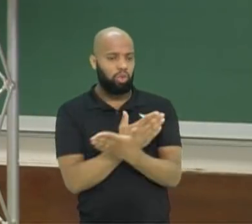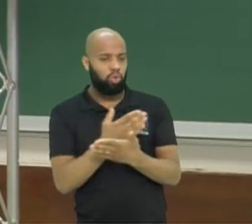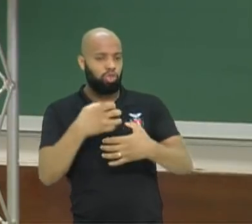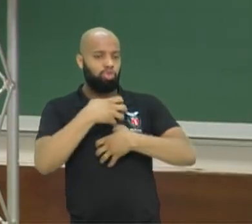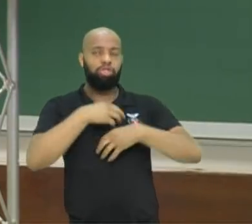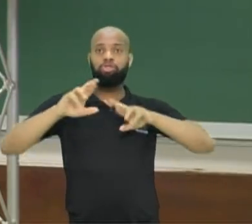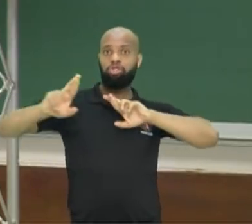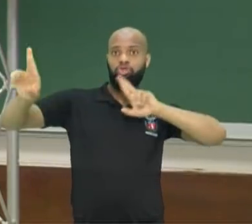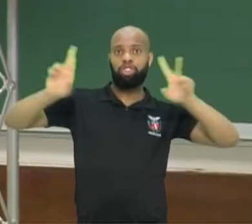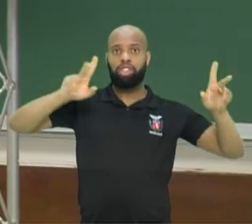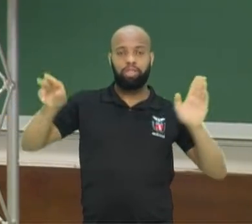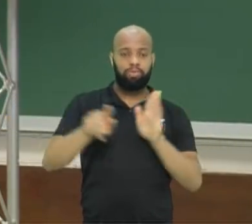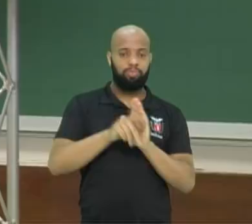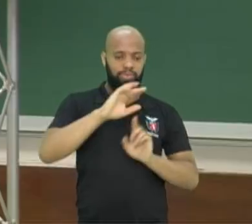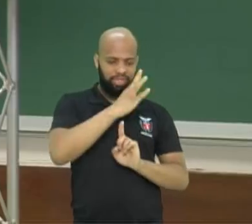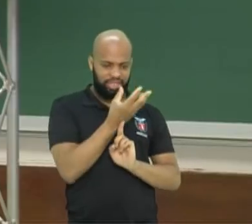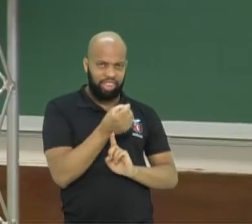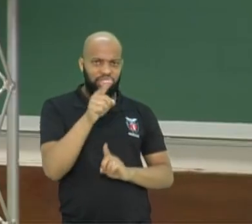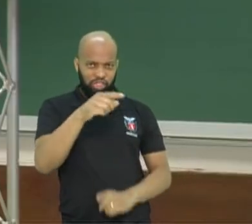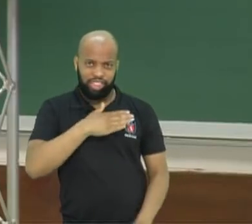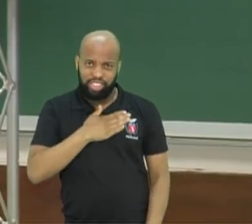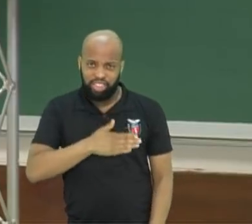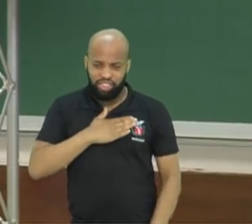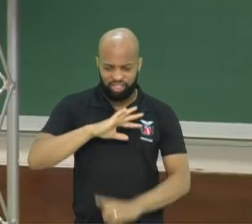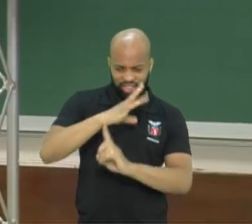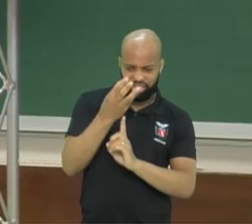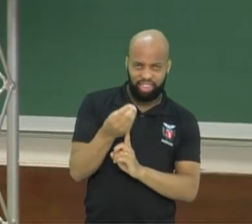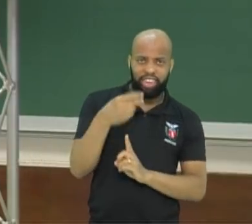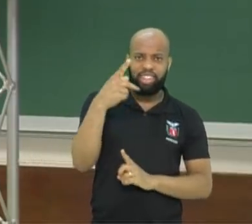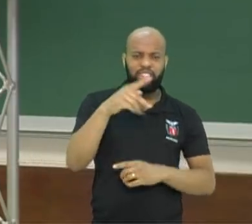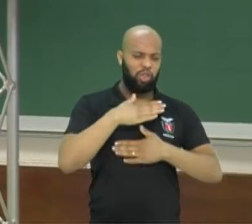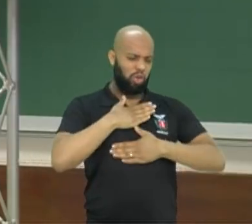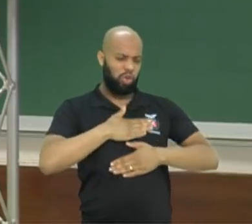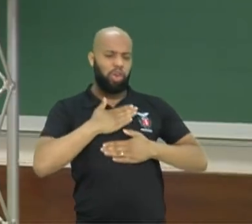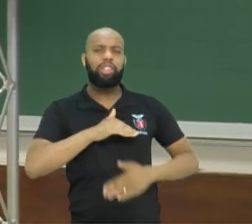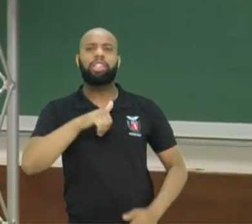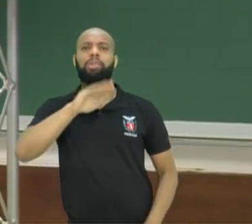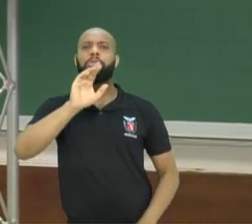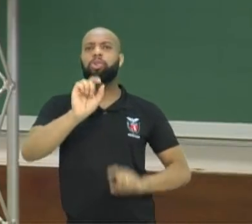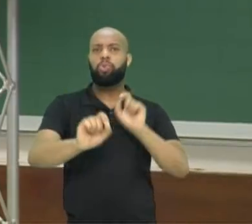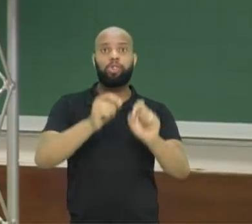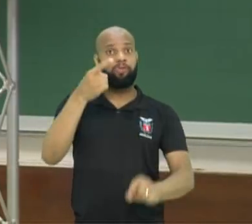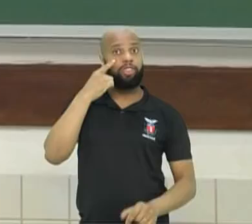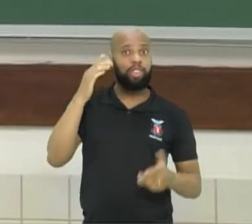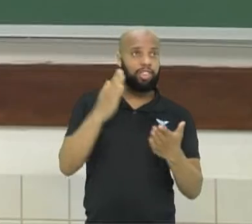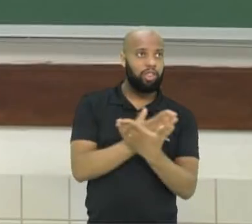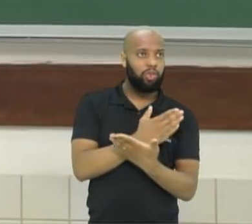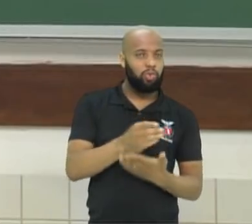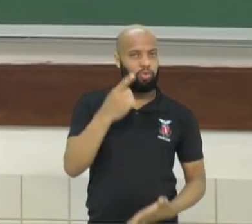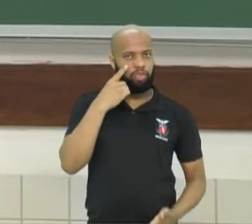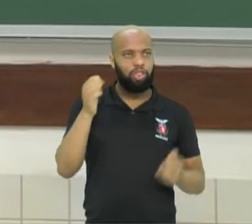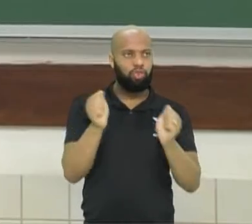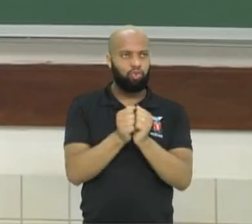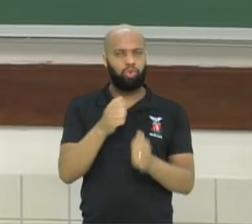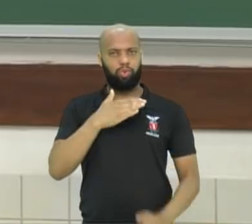de arte. Você gosta de arte? Qual é a sua preferida? Vamos dar uma olhada em algumas? Vamos lá? Então, let's